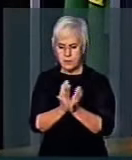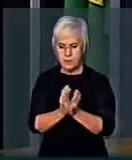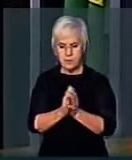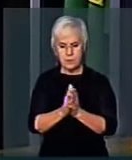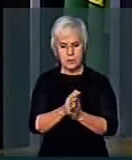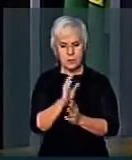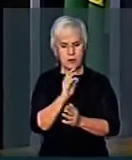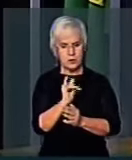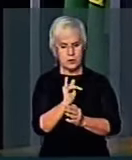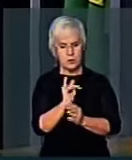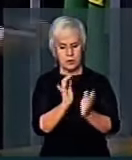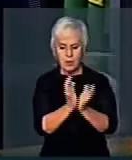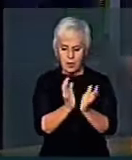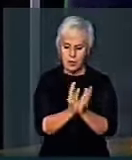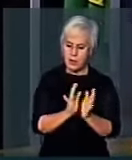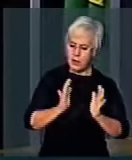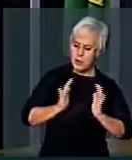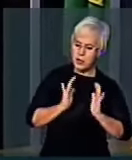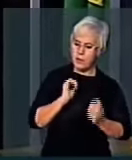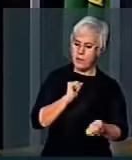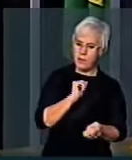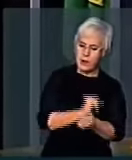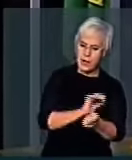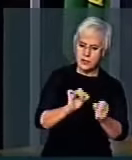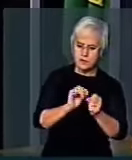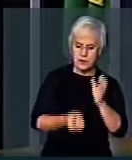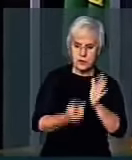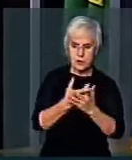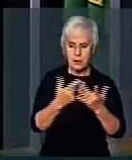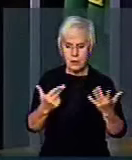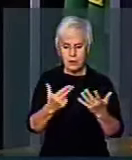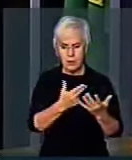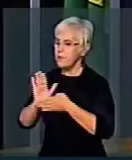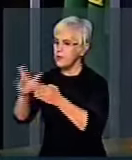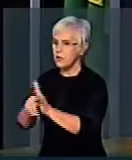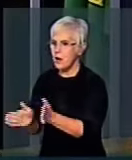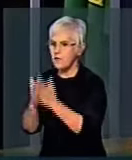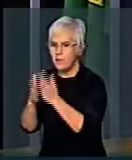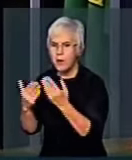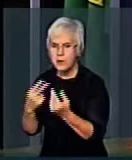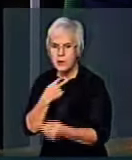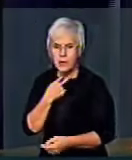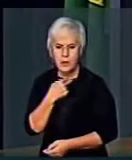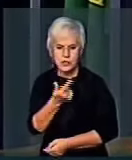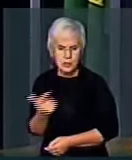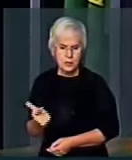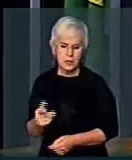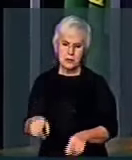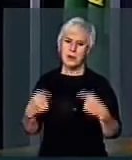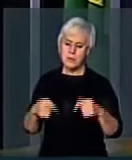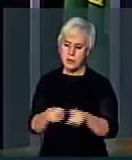de receber aquilo que o governo lhes dá em forma de esmola, o que é um crime. Joga agora também nortistas